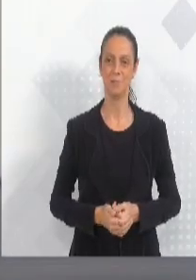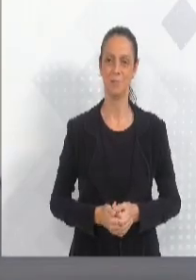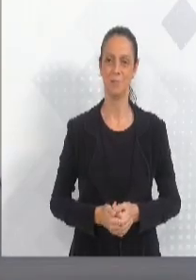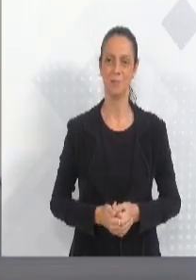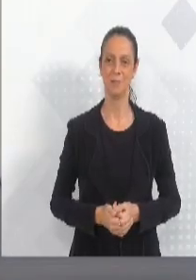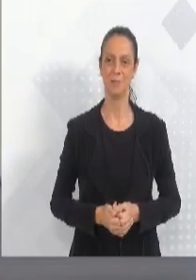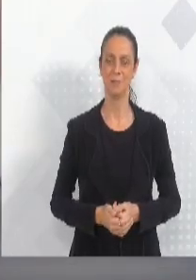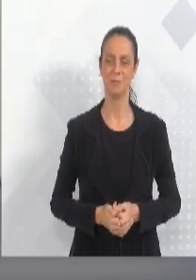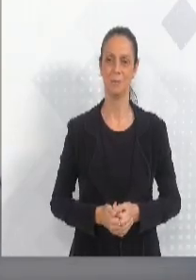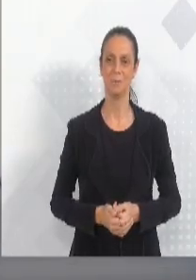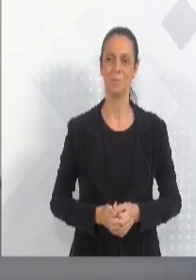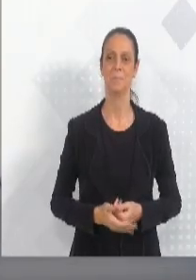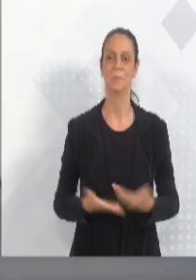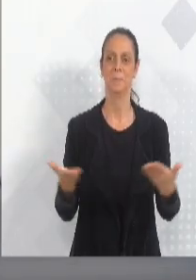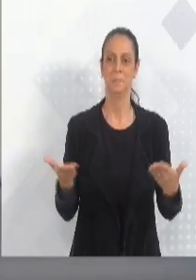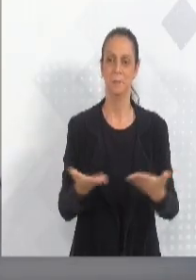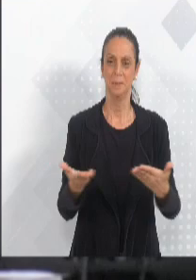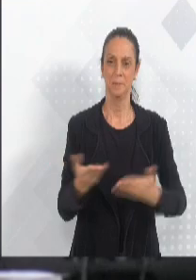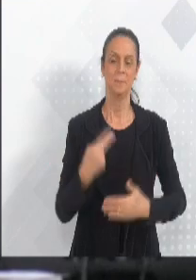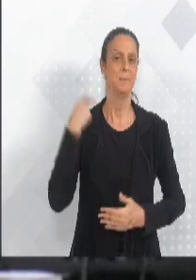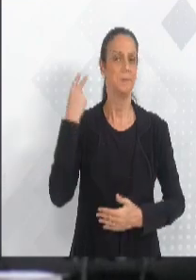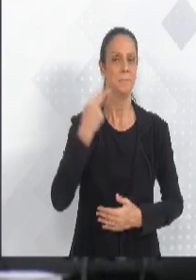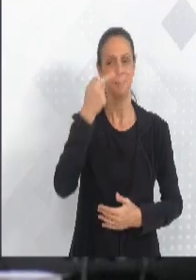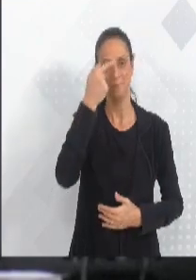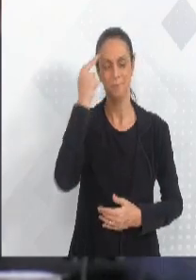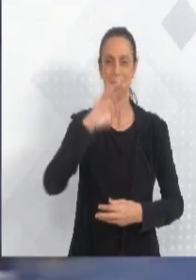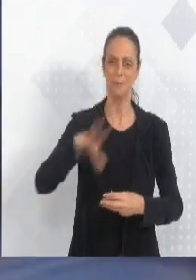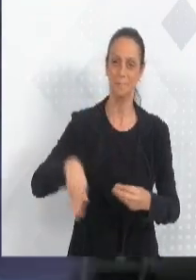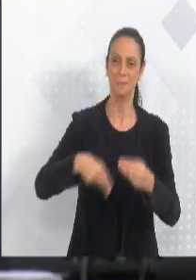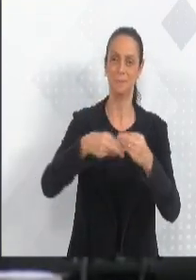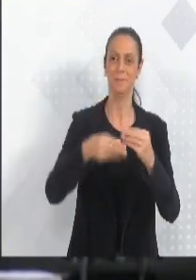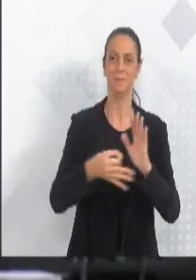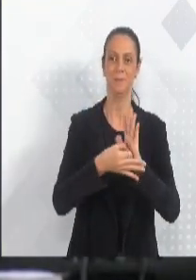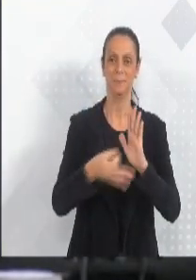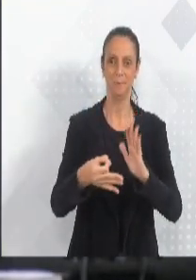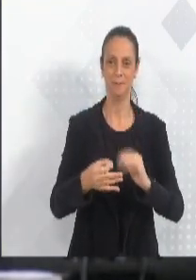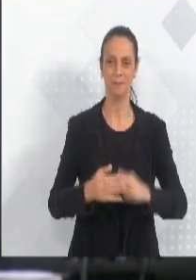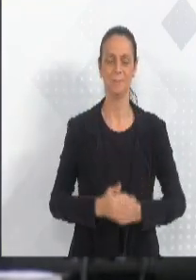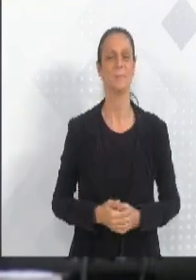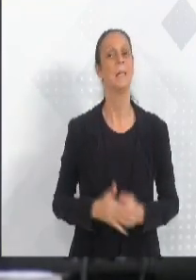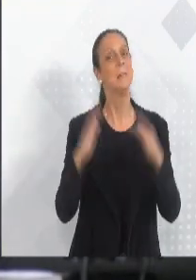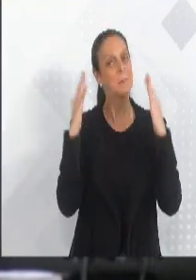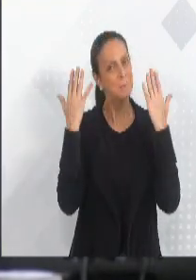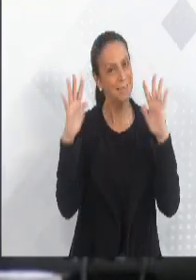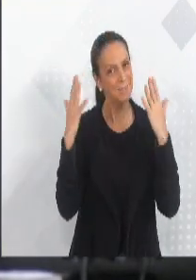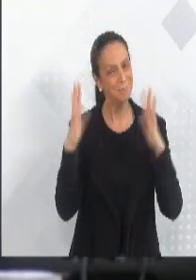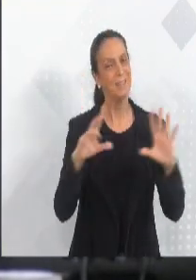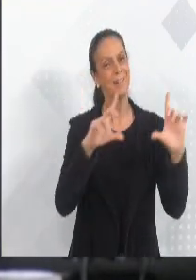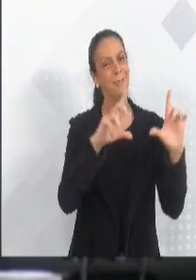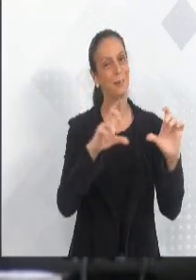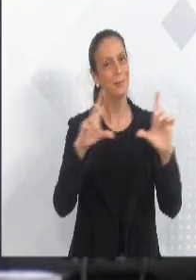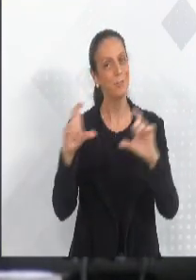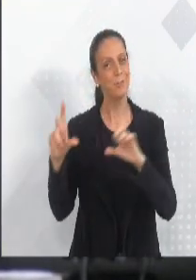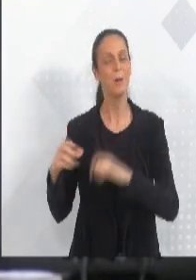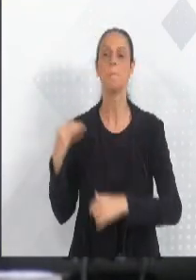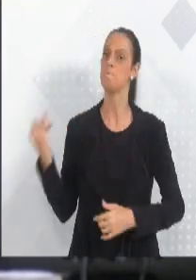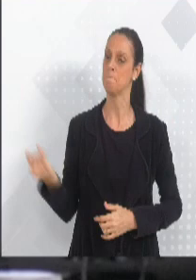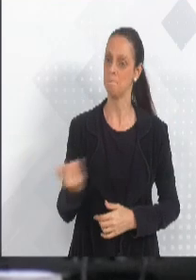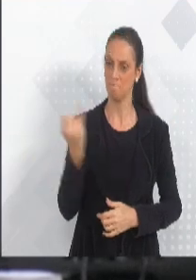do vereador Vereador Ito vor R parabéns por essas imagens importante